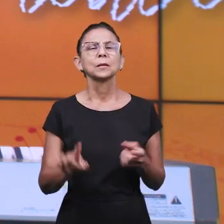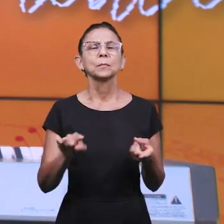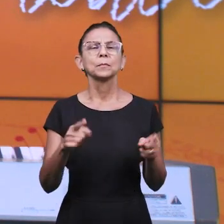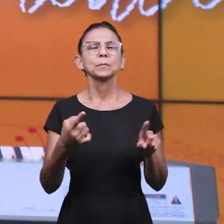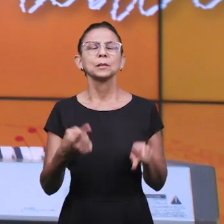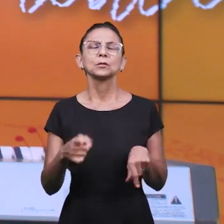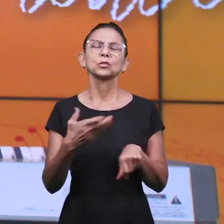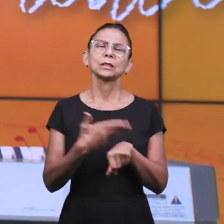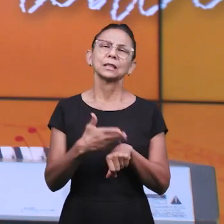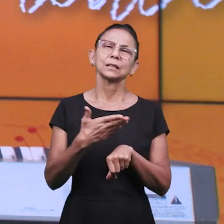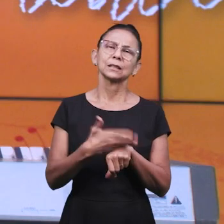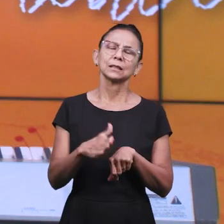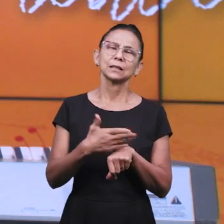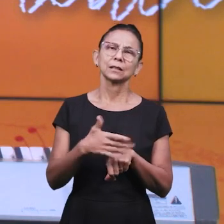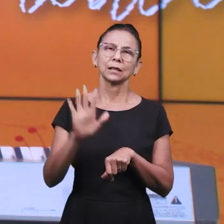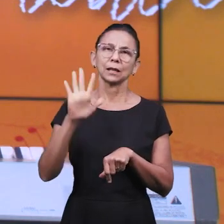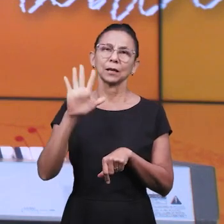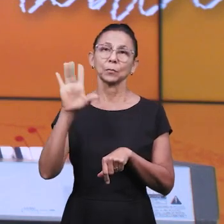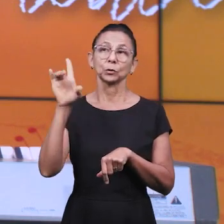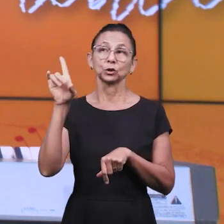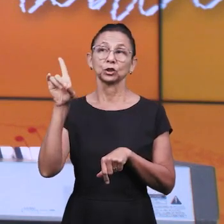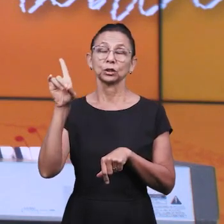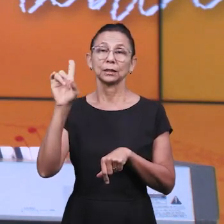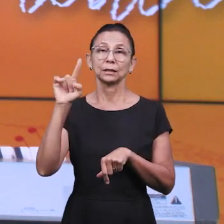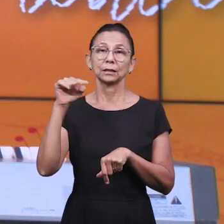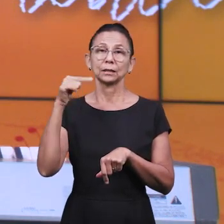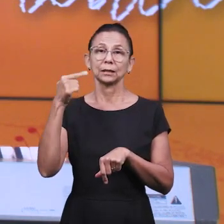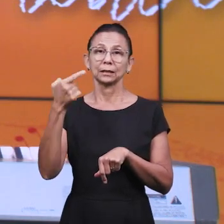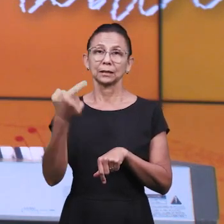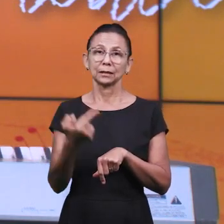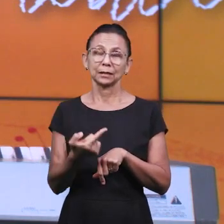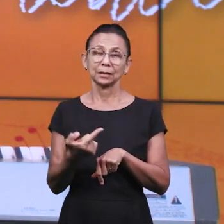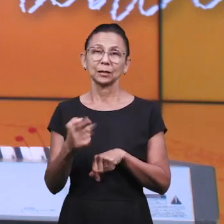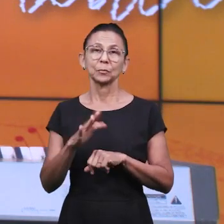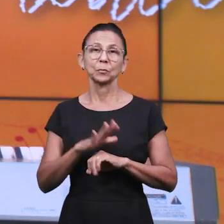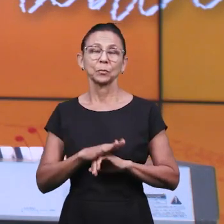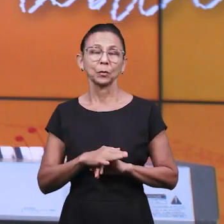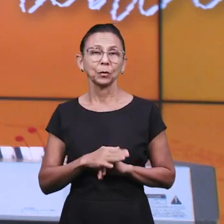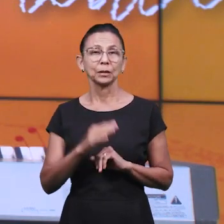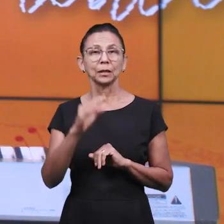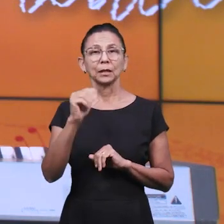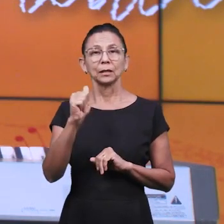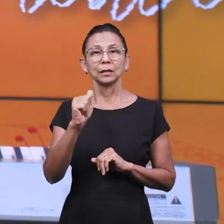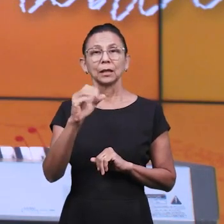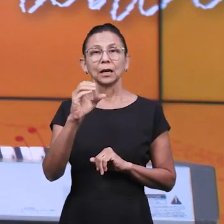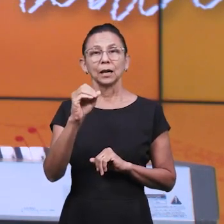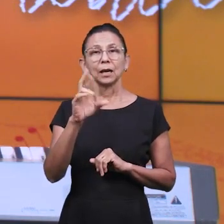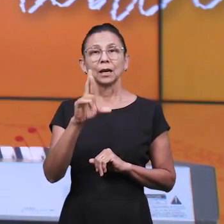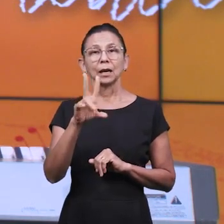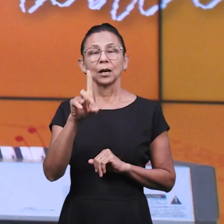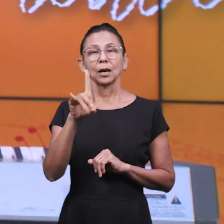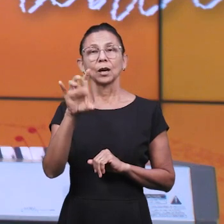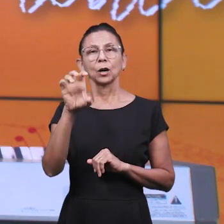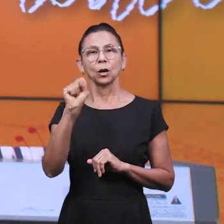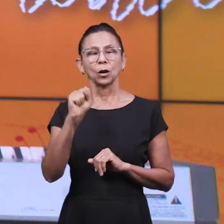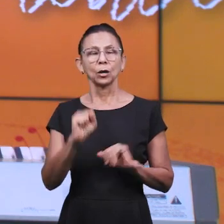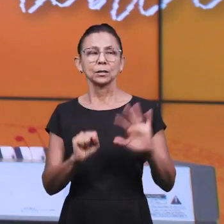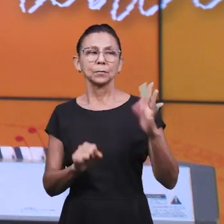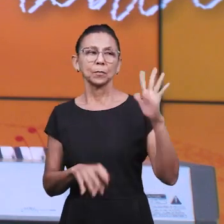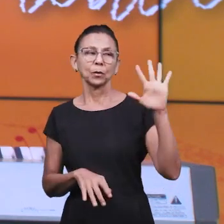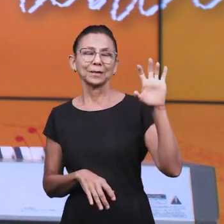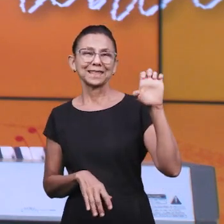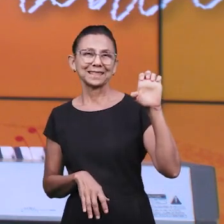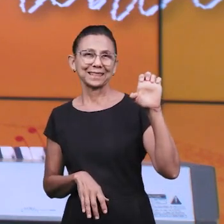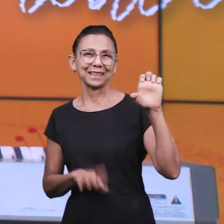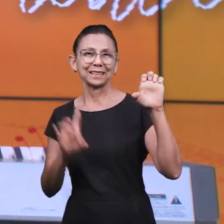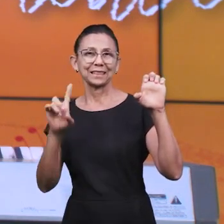toca bastante a mão direita. Depois as cifras, que são os acordes, bastante com a mão esquerda. E depois